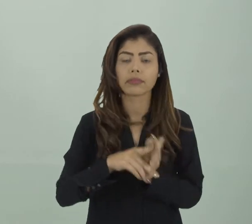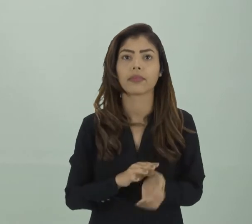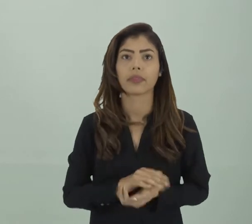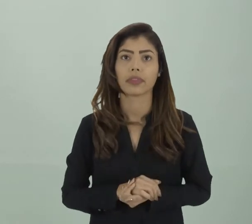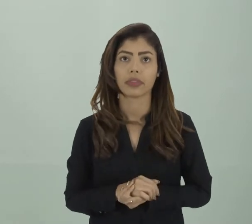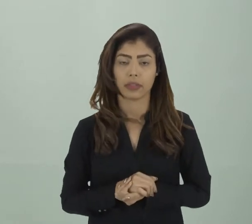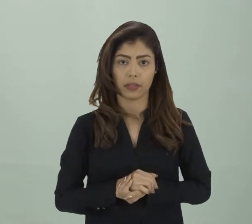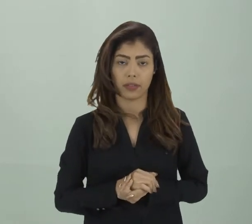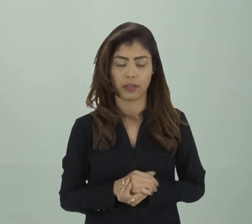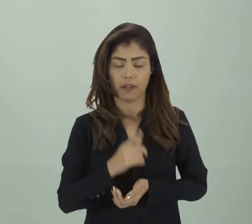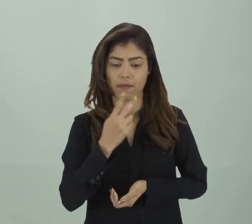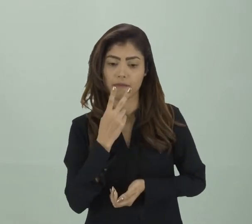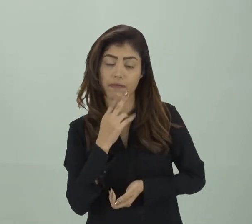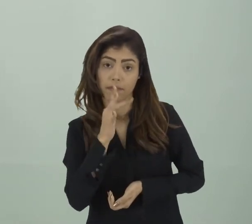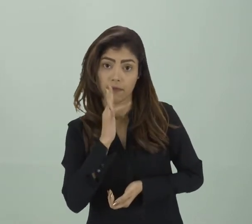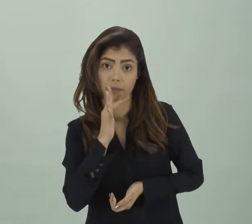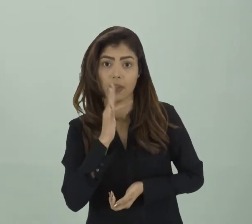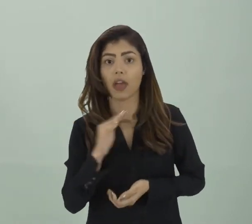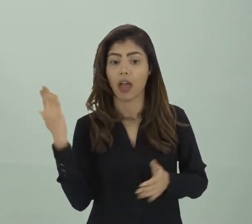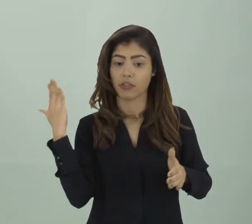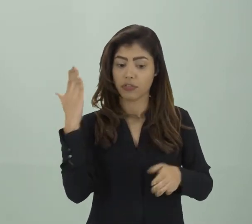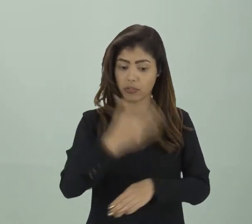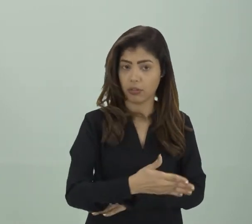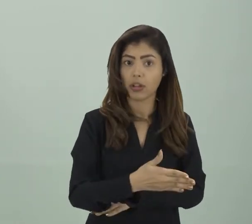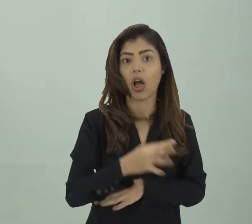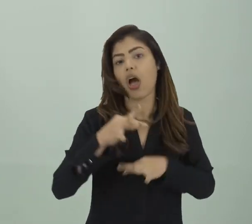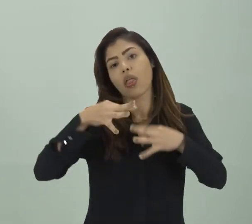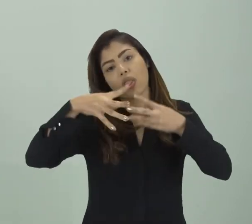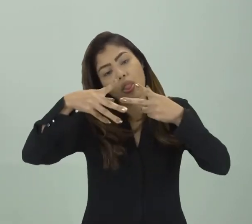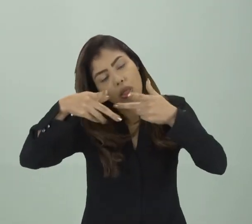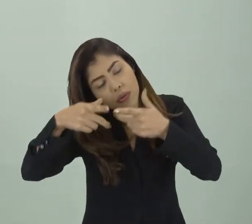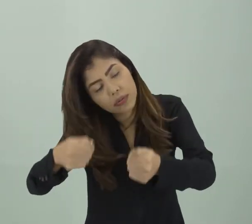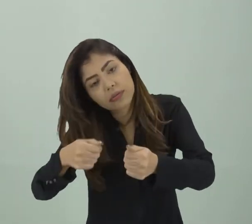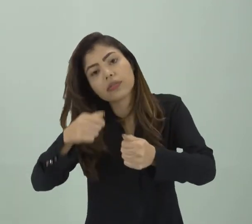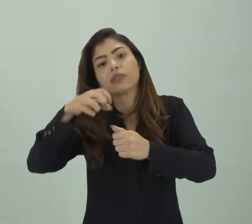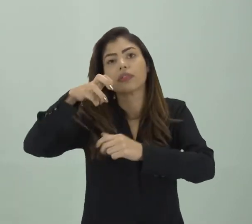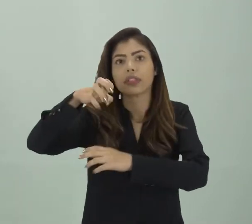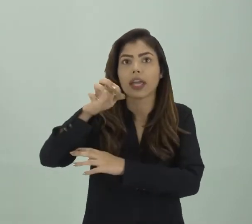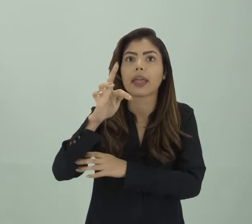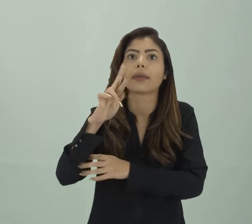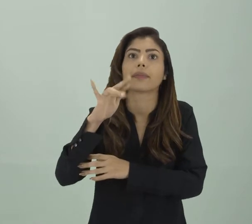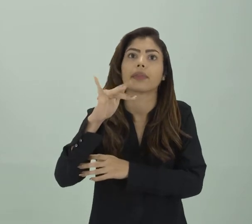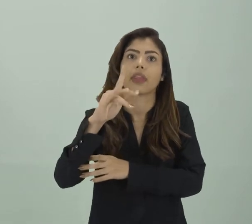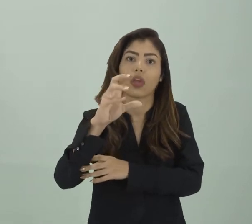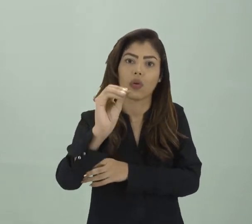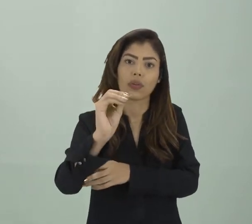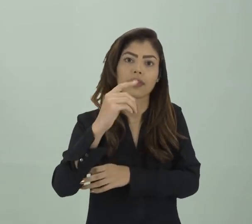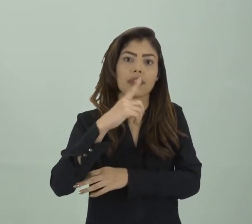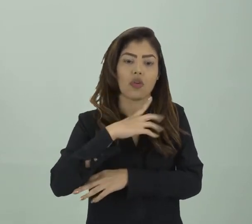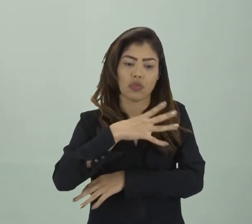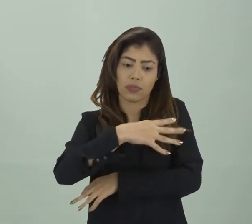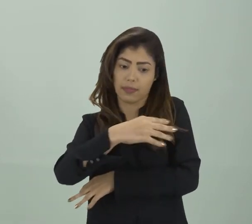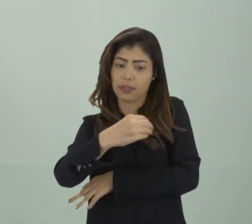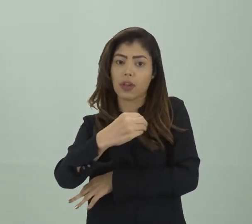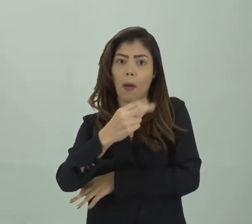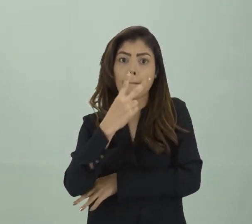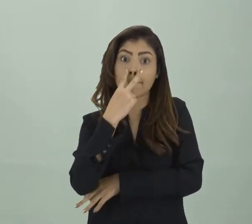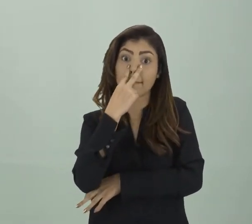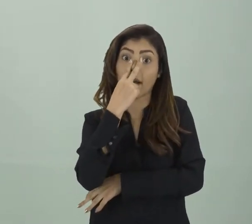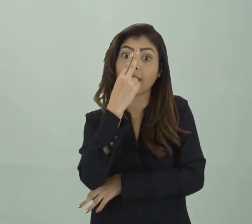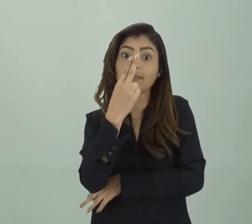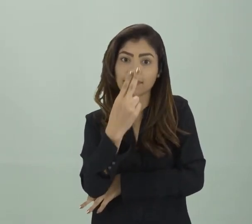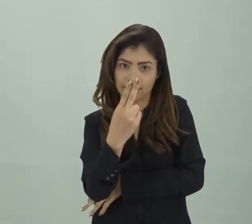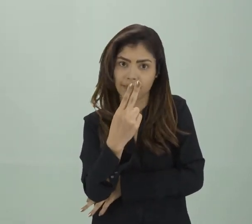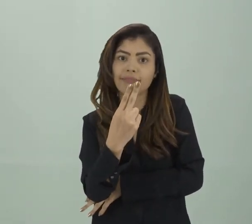coisa, o desenvolvimento ele é direto. Então, todos os embriões, tá, eles são parecidos com